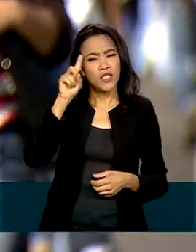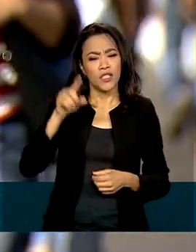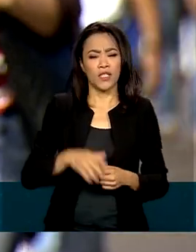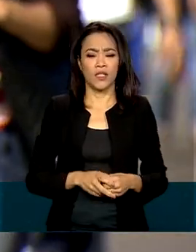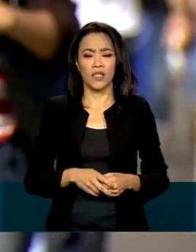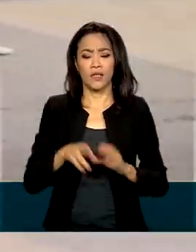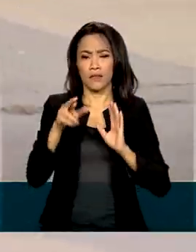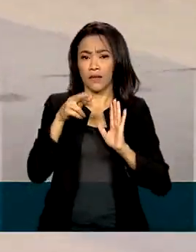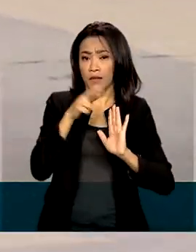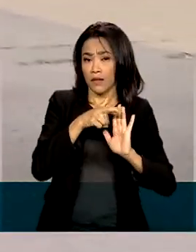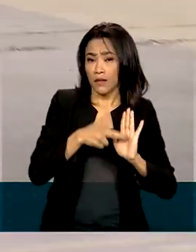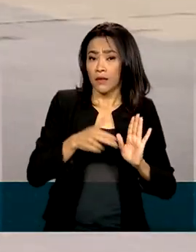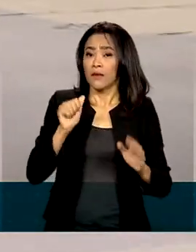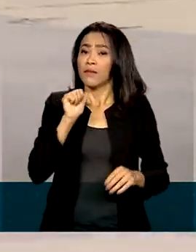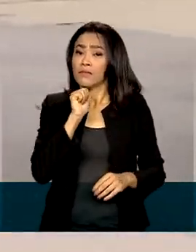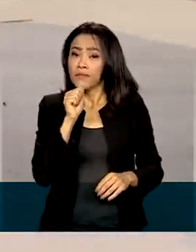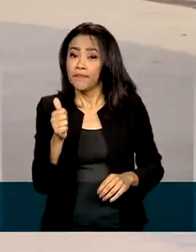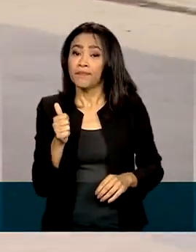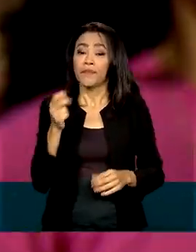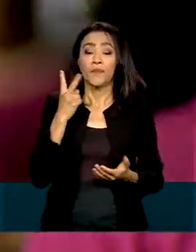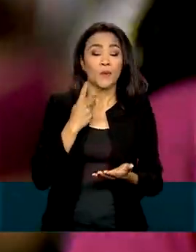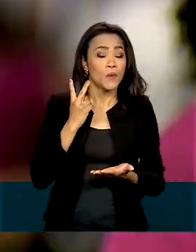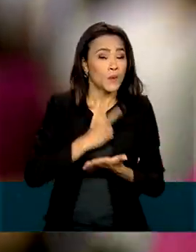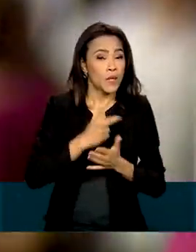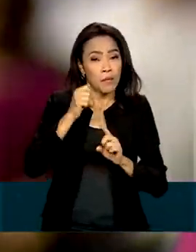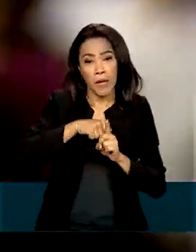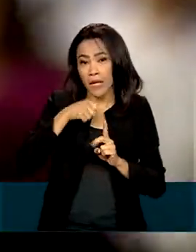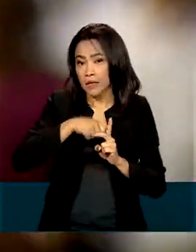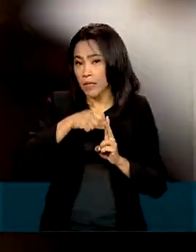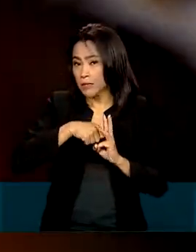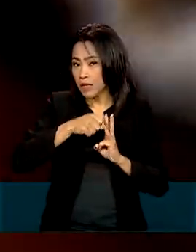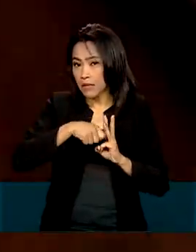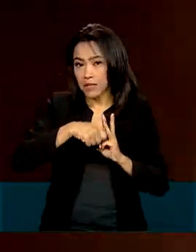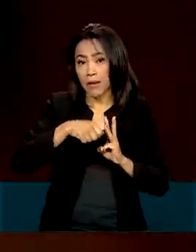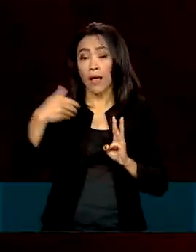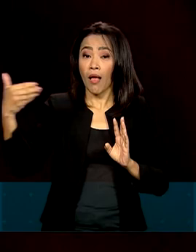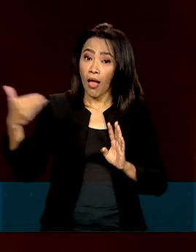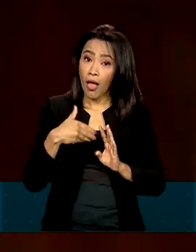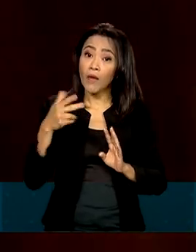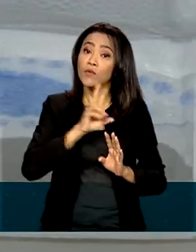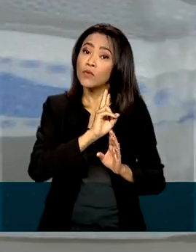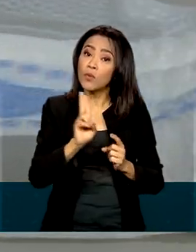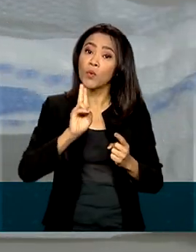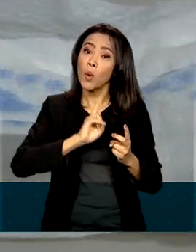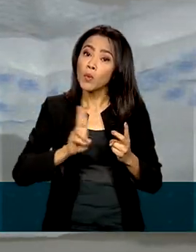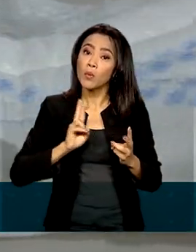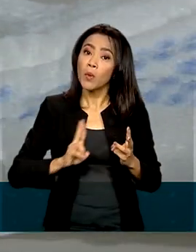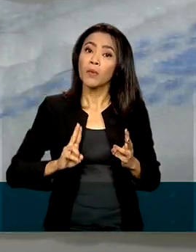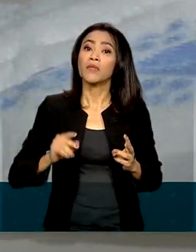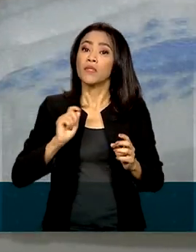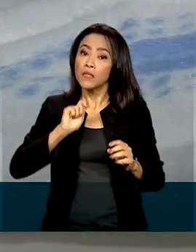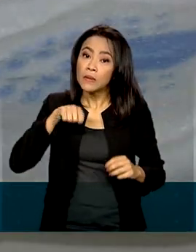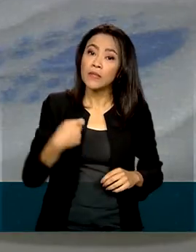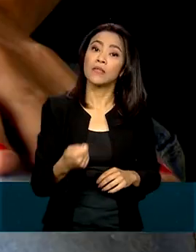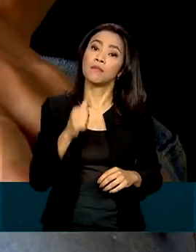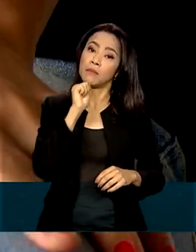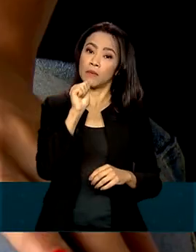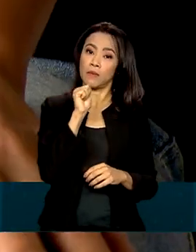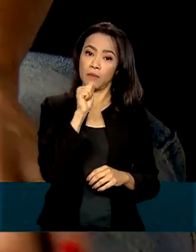regras visitante do mês Estes são alguns dos substitutos para menstruação